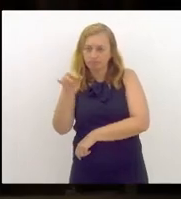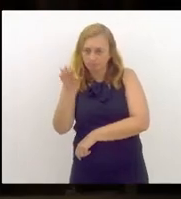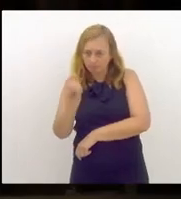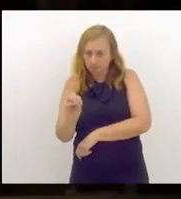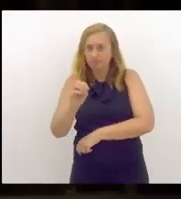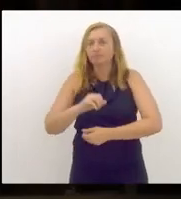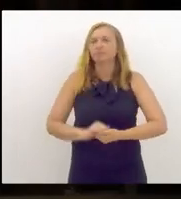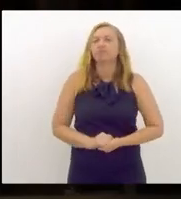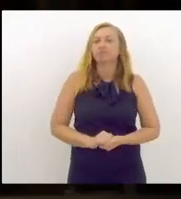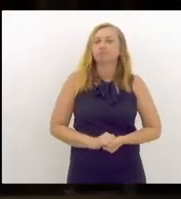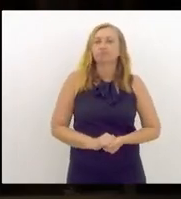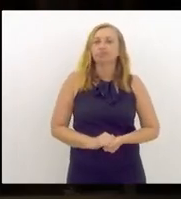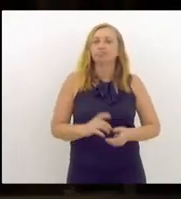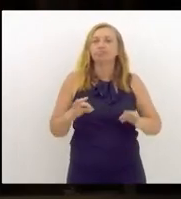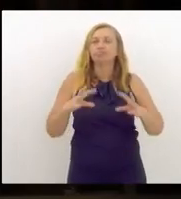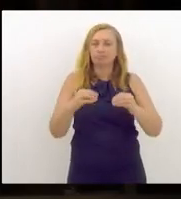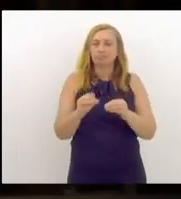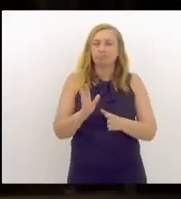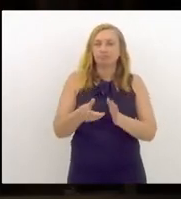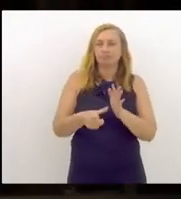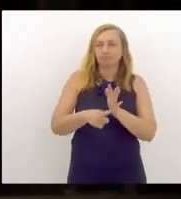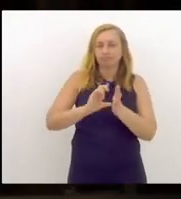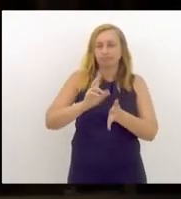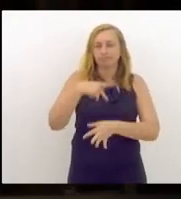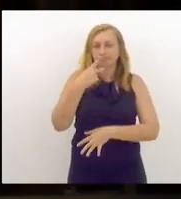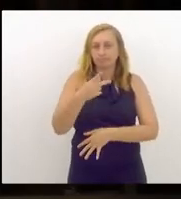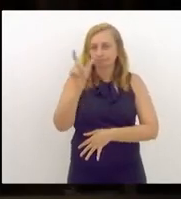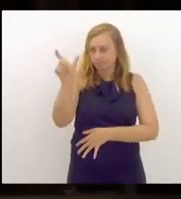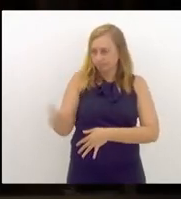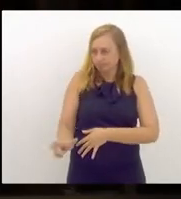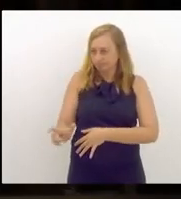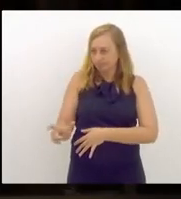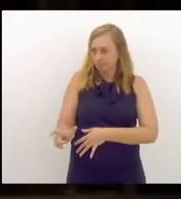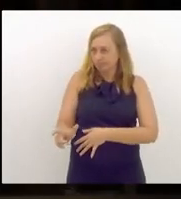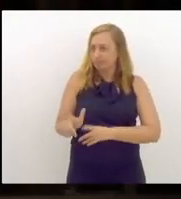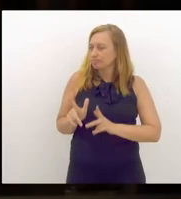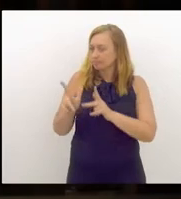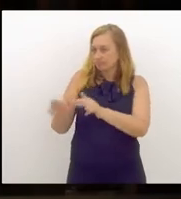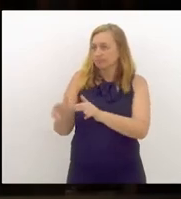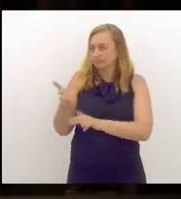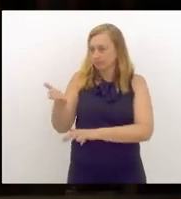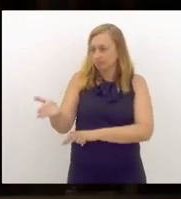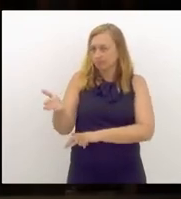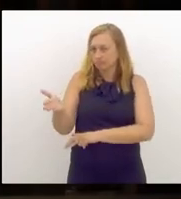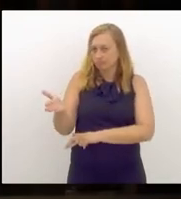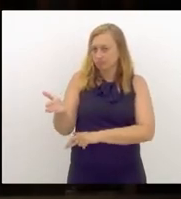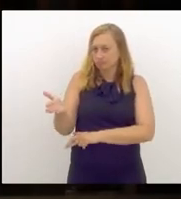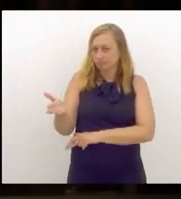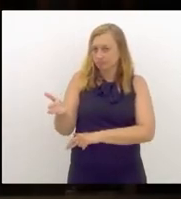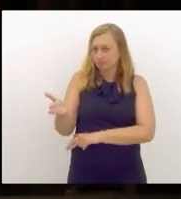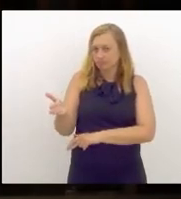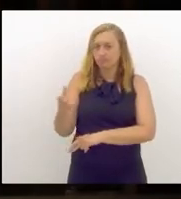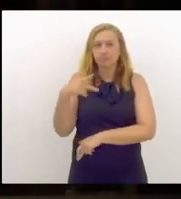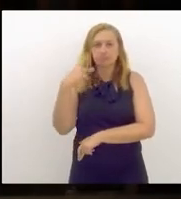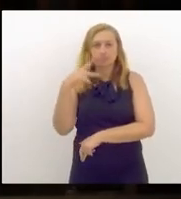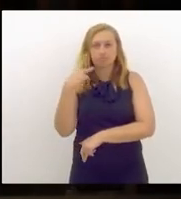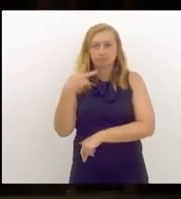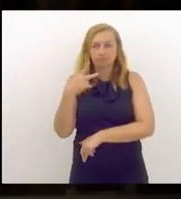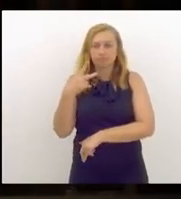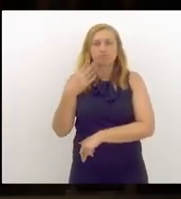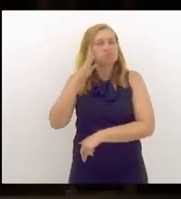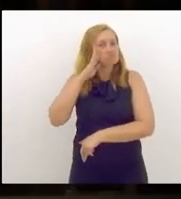né e todos que me antecederam uma pessoa como você foi uma pessoa uma parlamentar